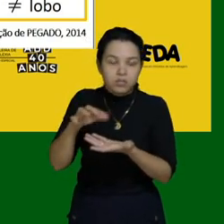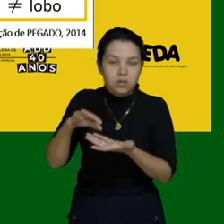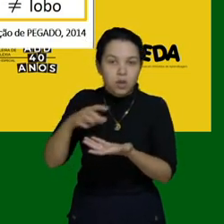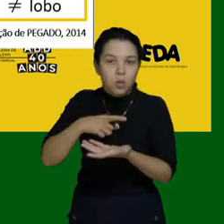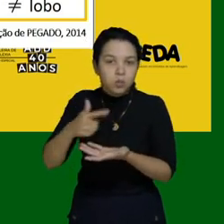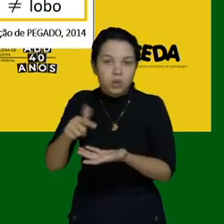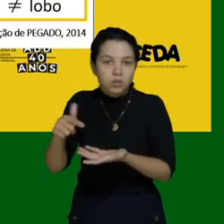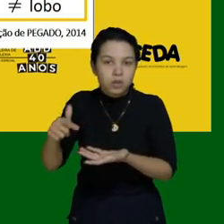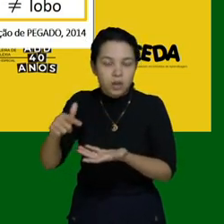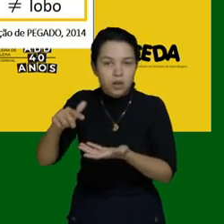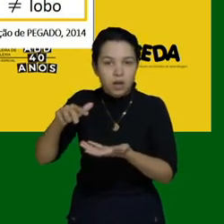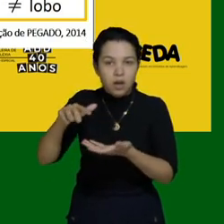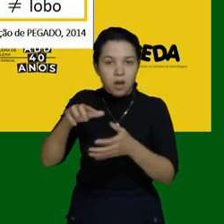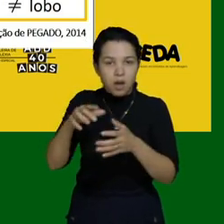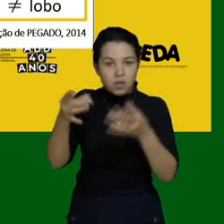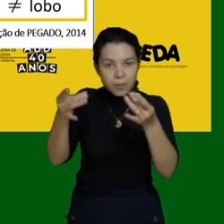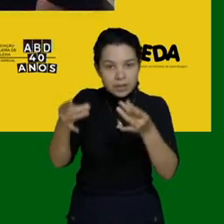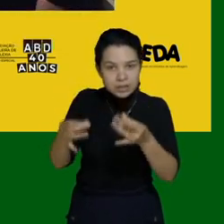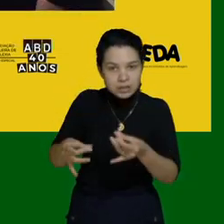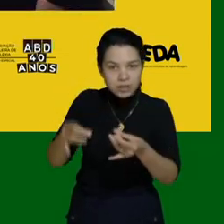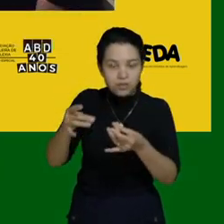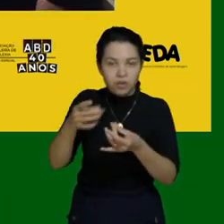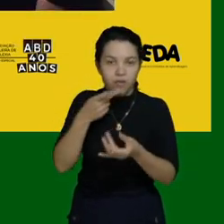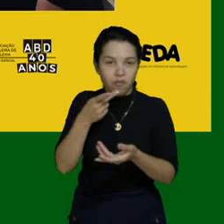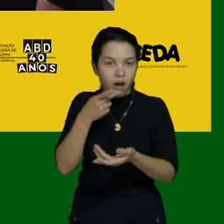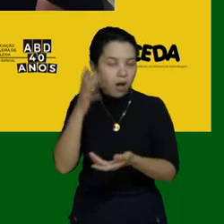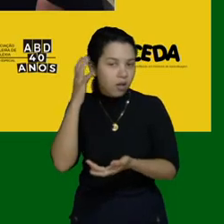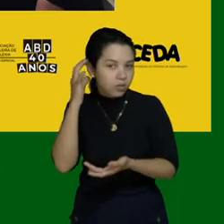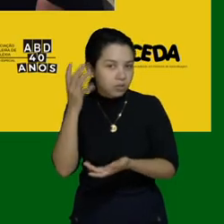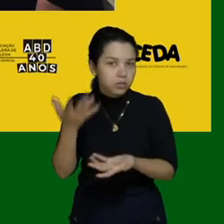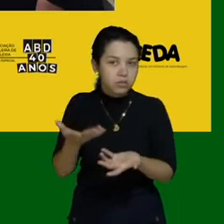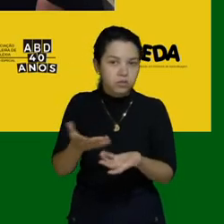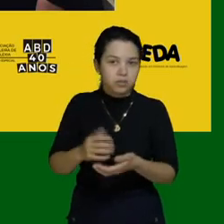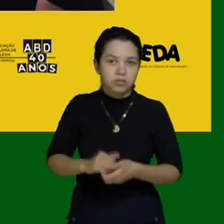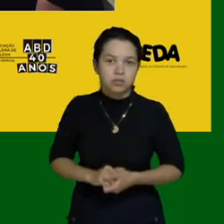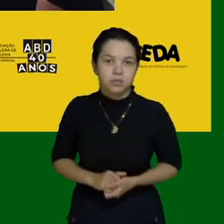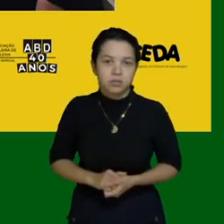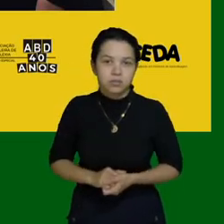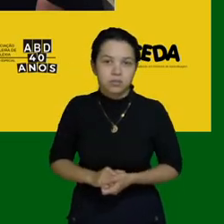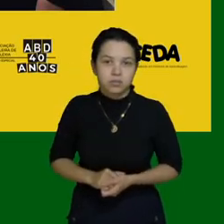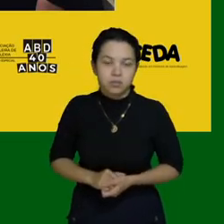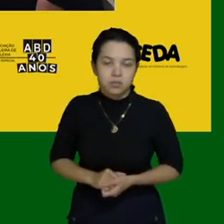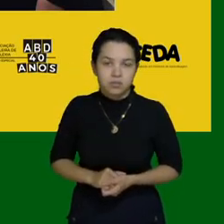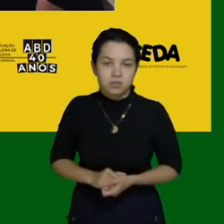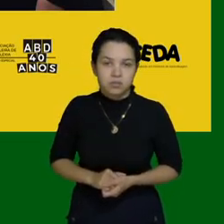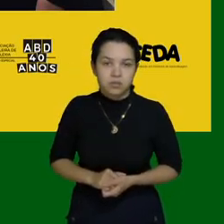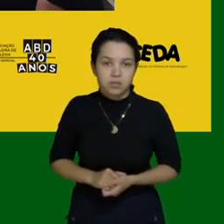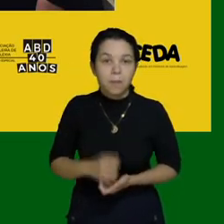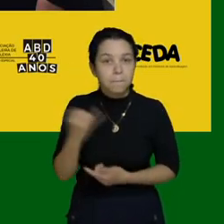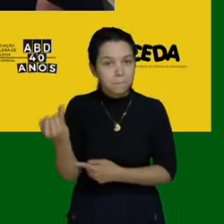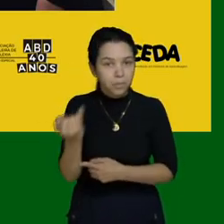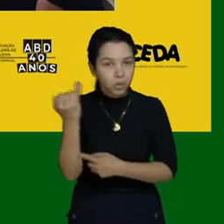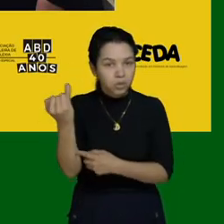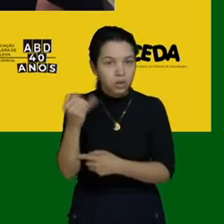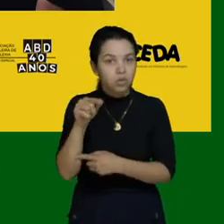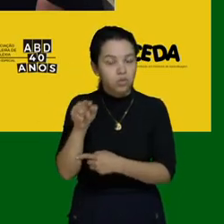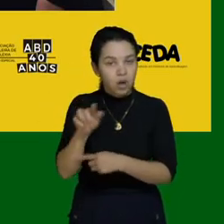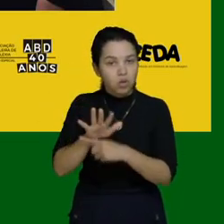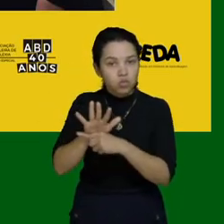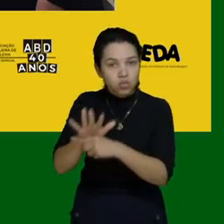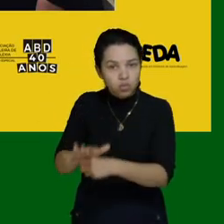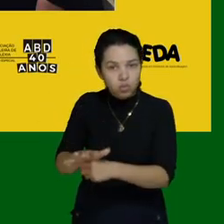motora a audição então aqui como é importante você segurar na mão você